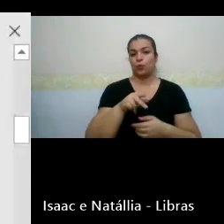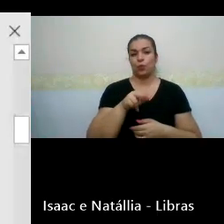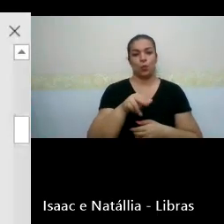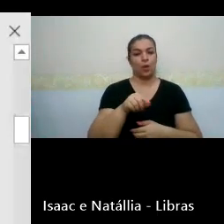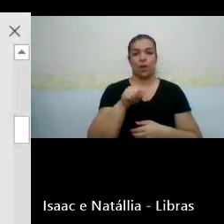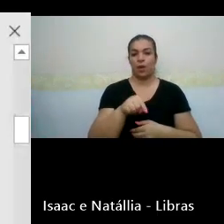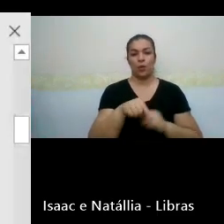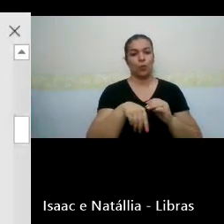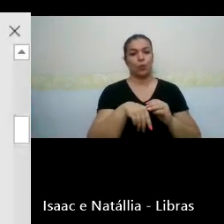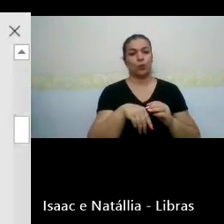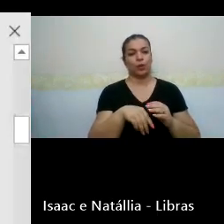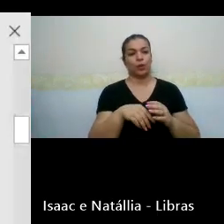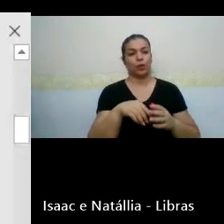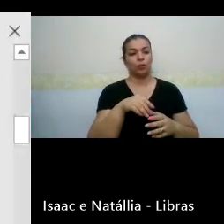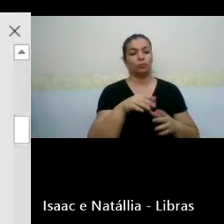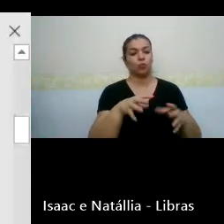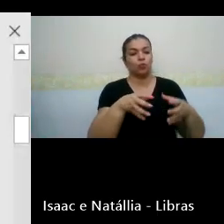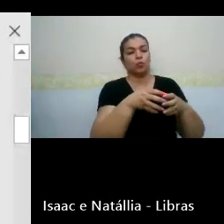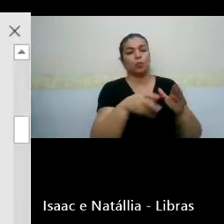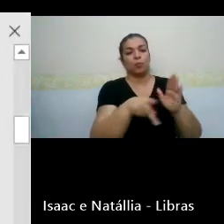de procedimentos.